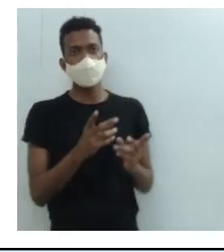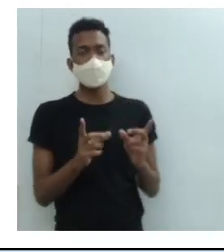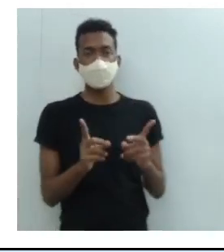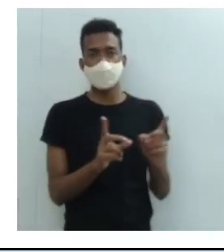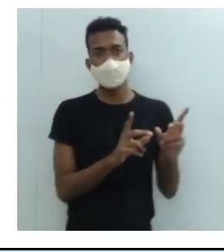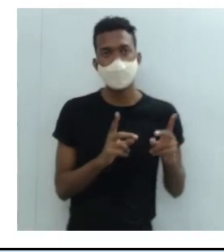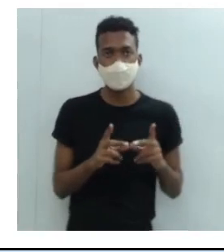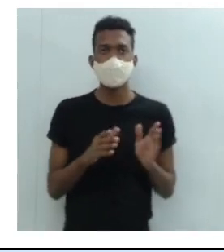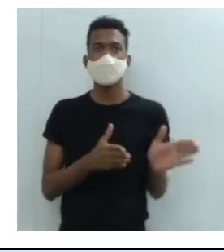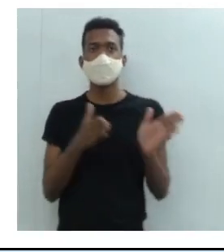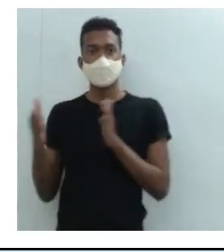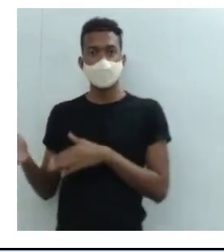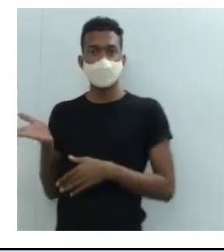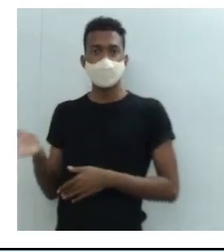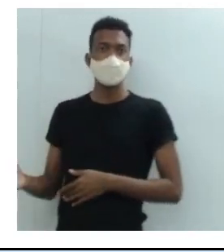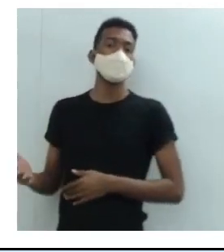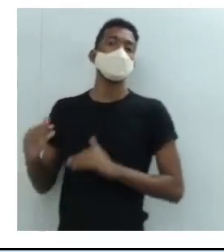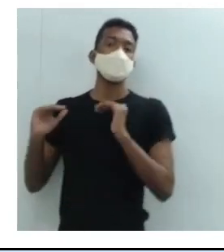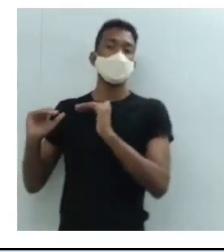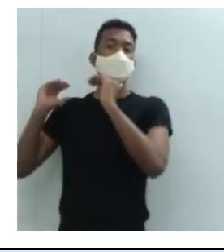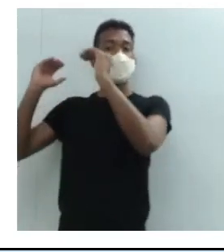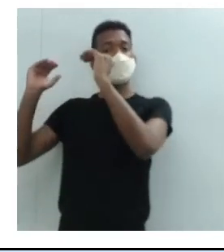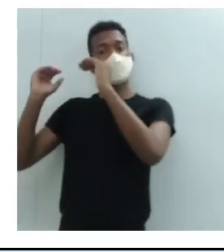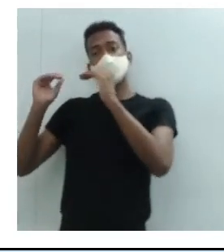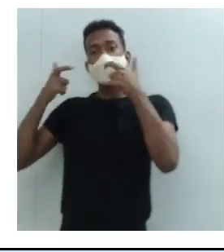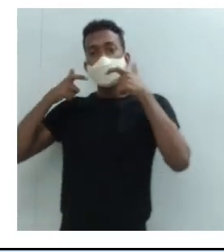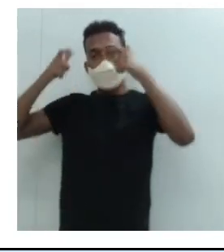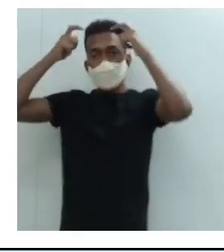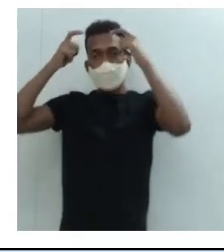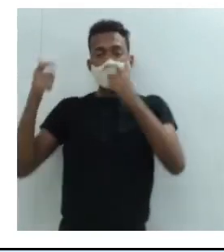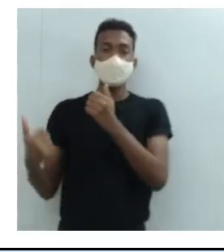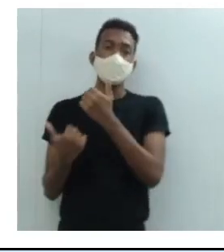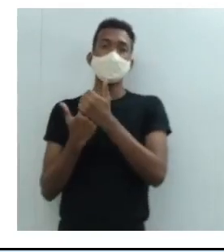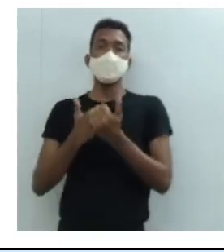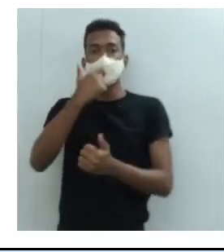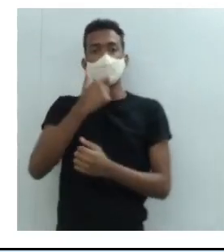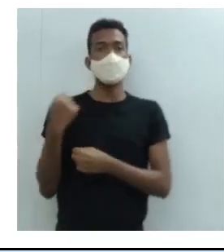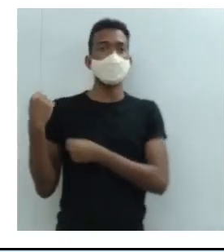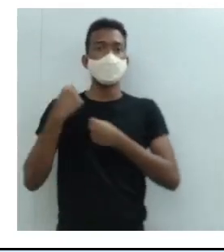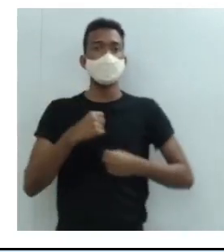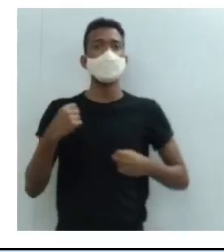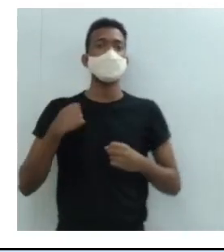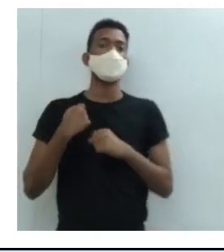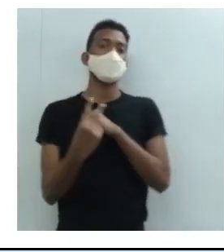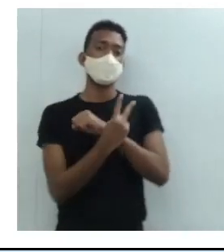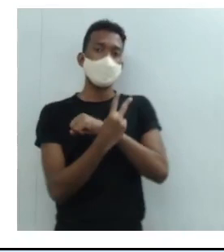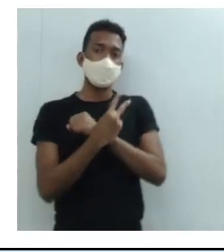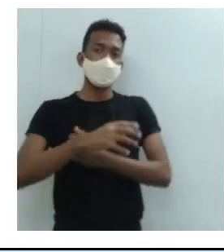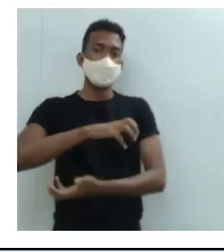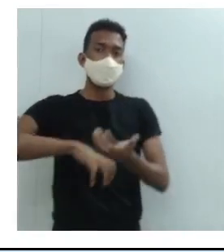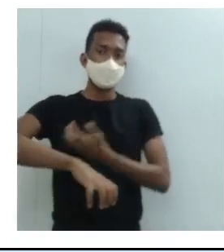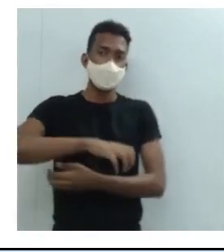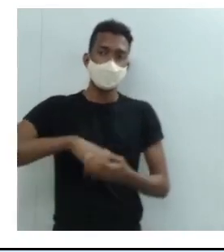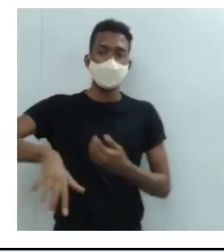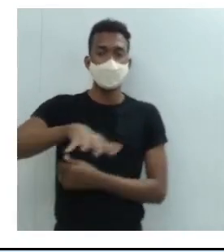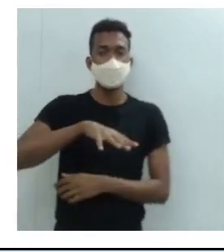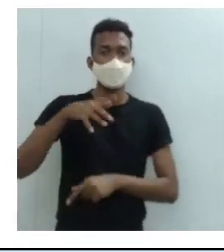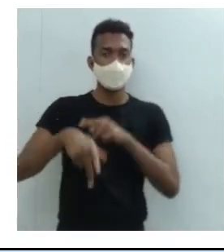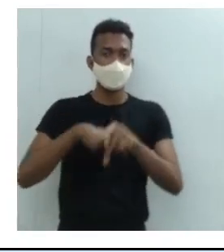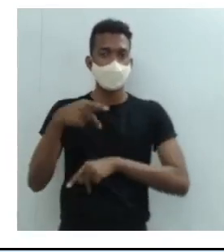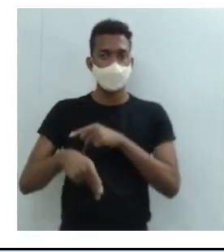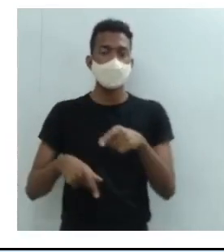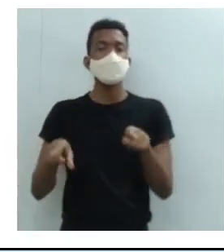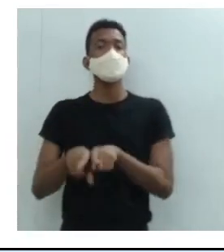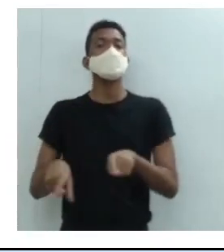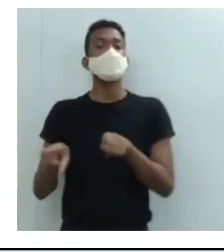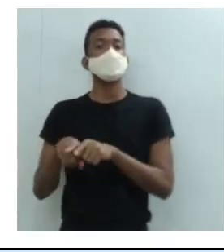Nobreza apoiou o rei para o quê? Para se proteger de revoltas populares e manter